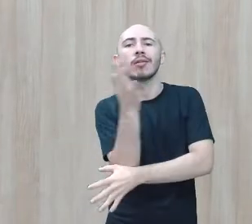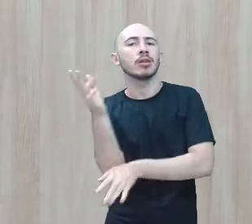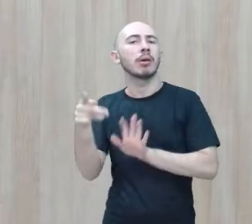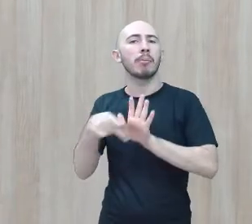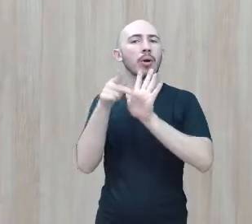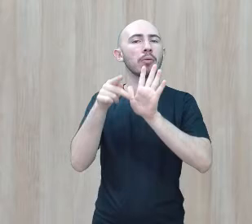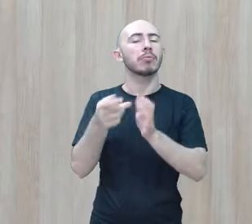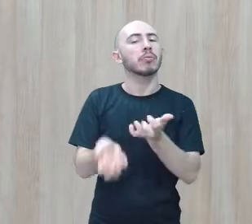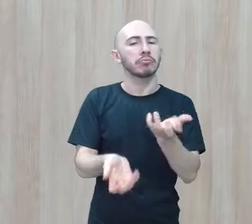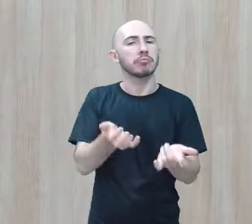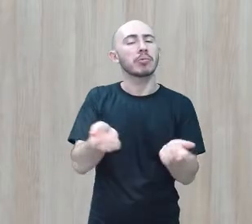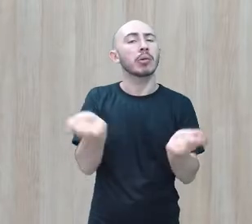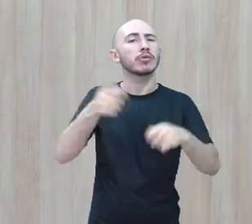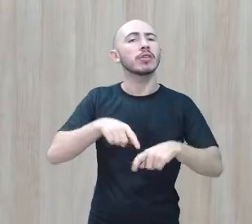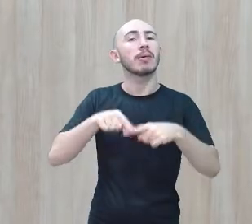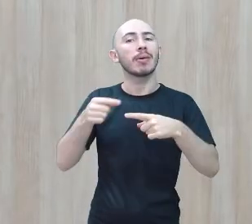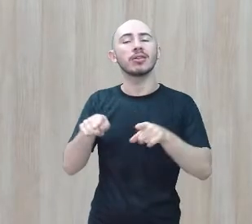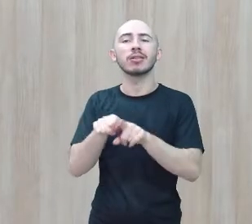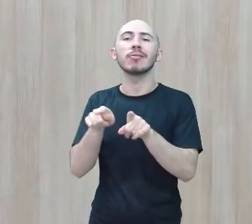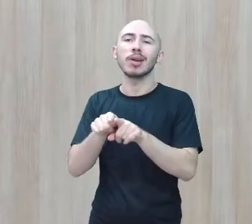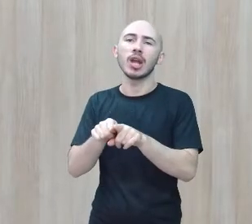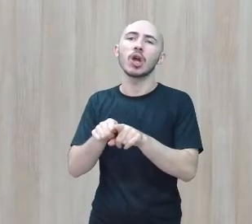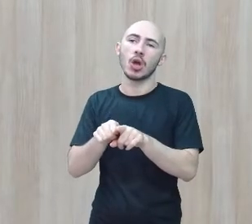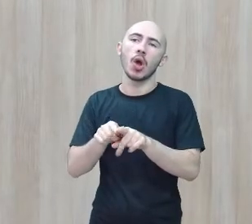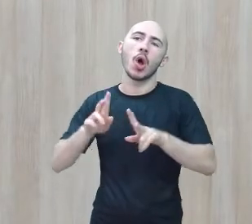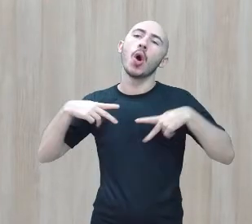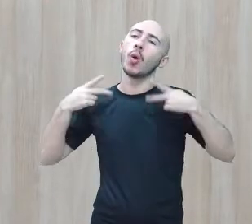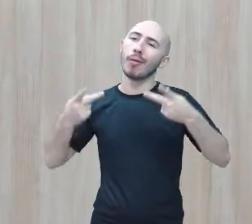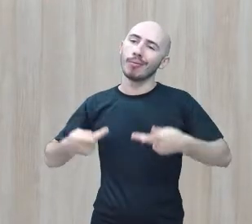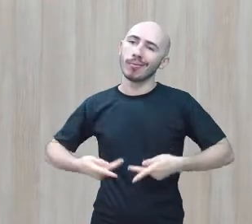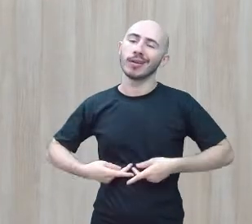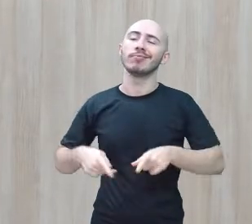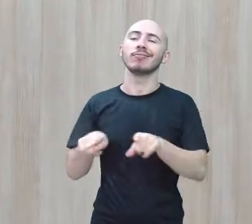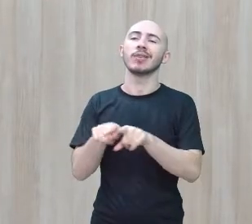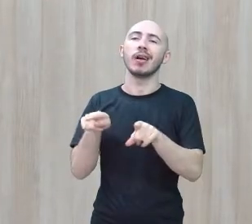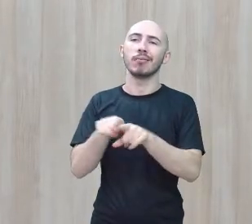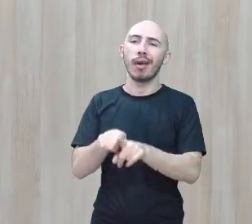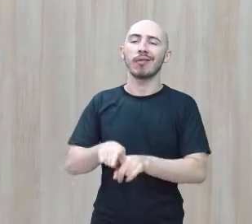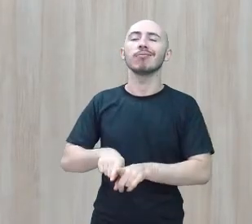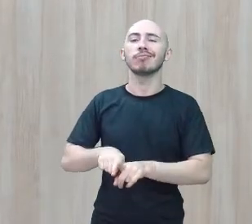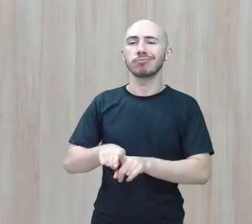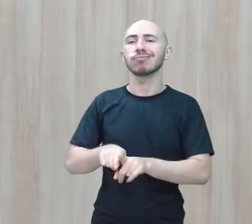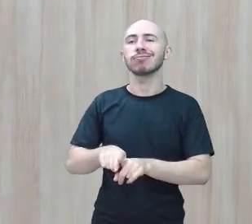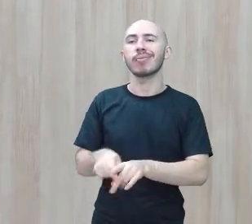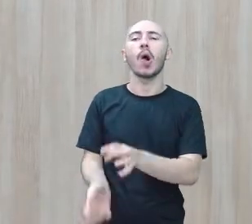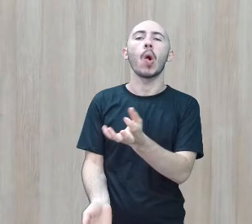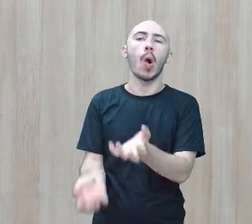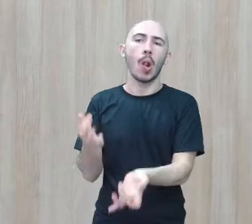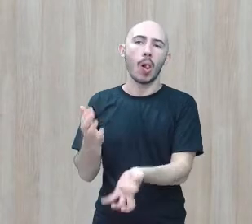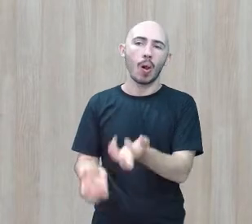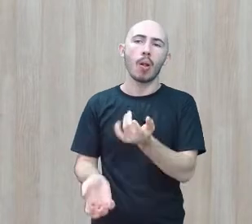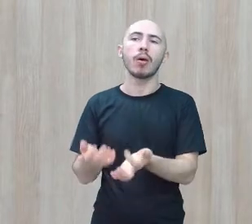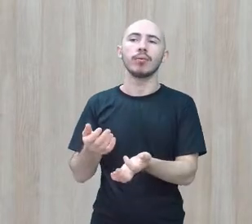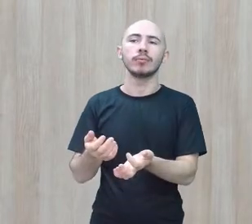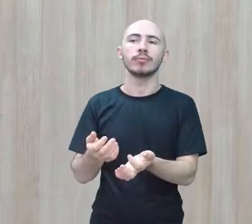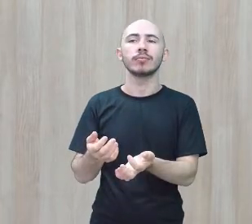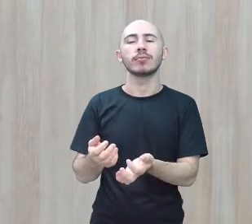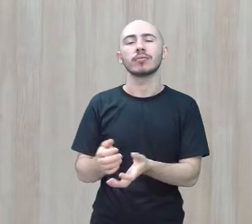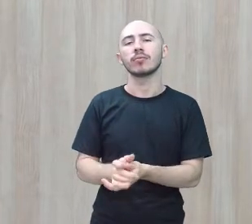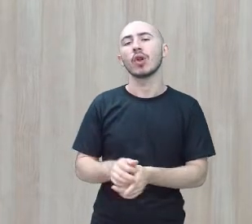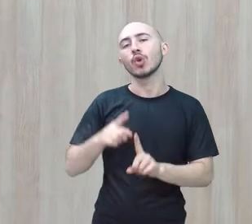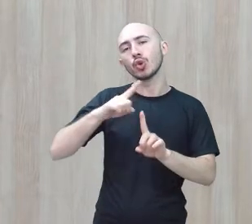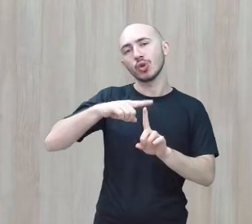queimada. Mas também existe a ação do homem, que aqui eu trouxe para vocês com uma informação que é chamado de ações